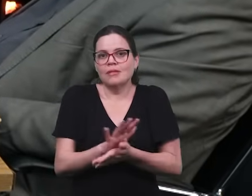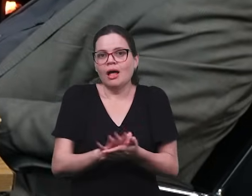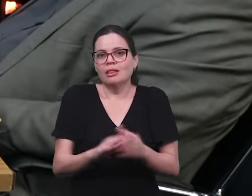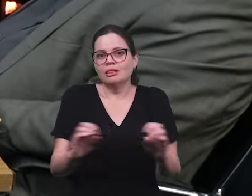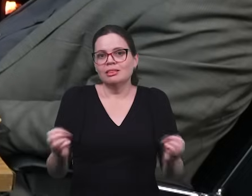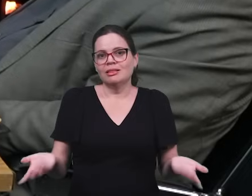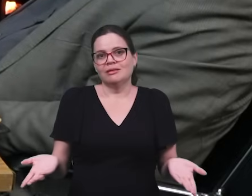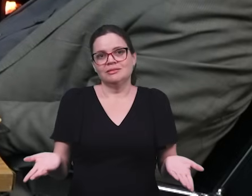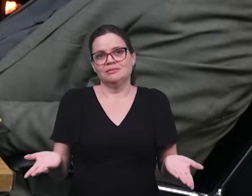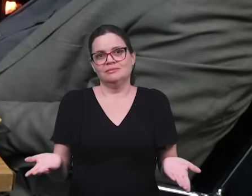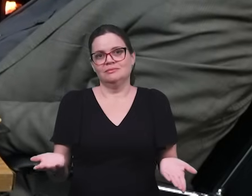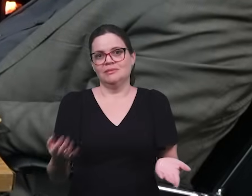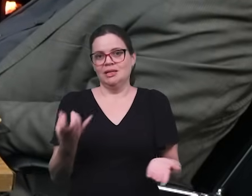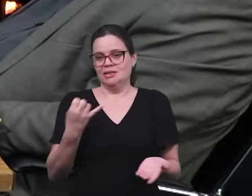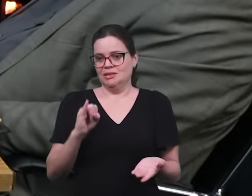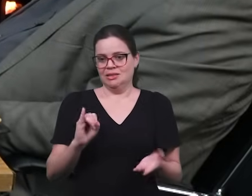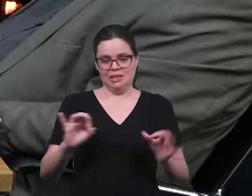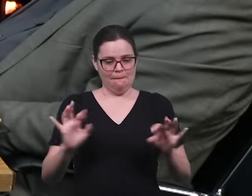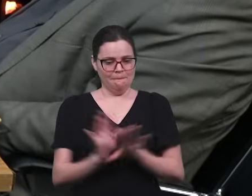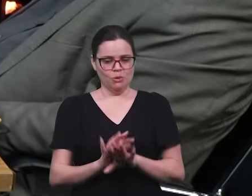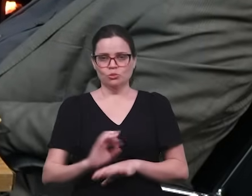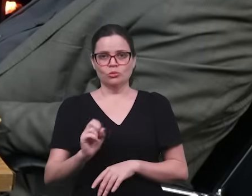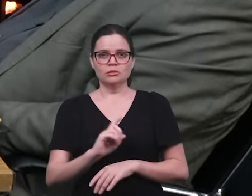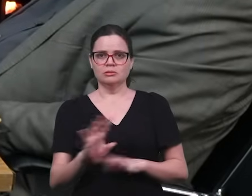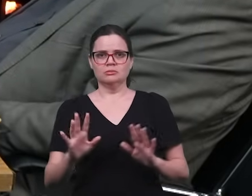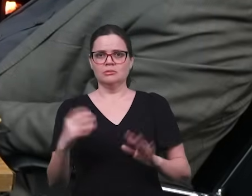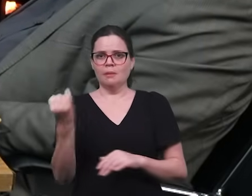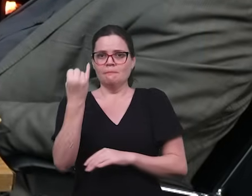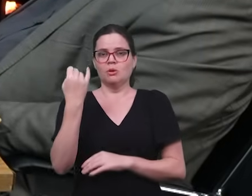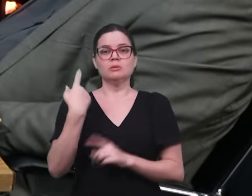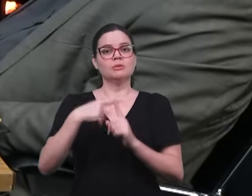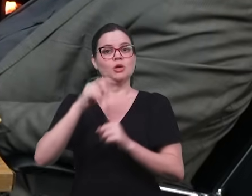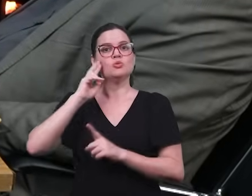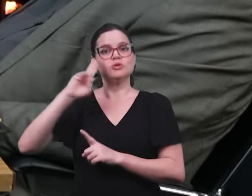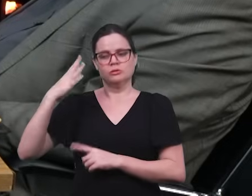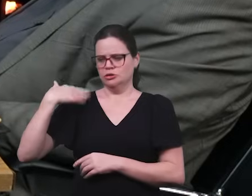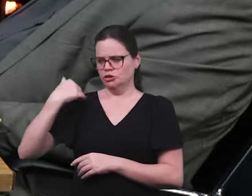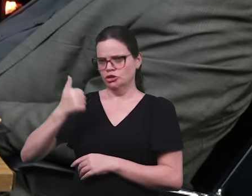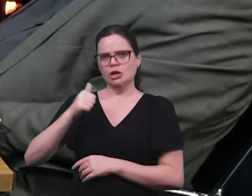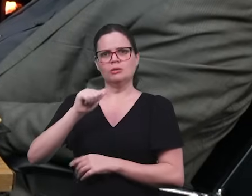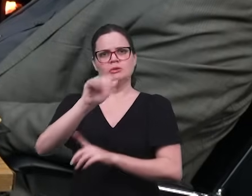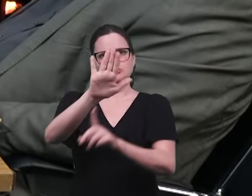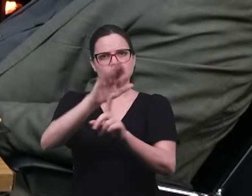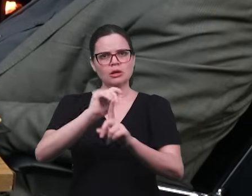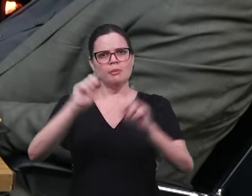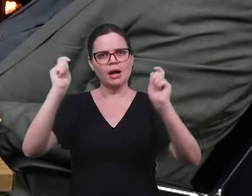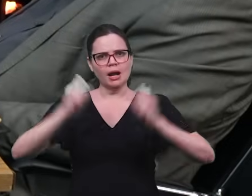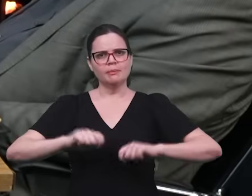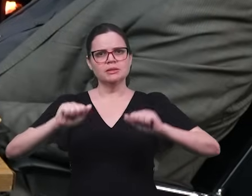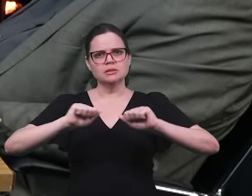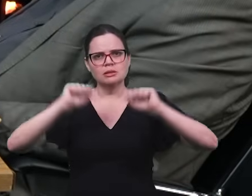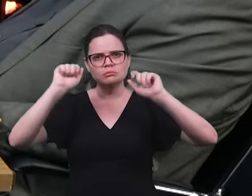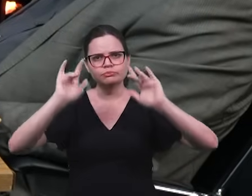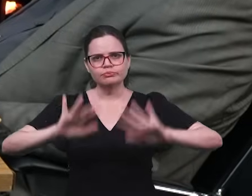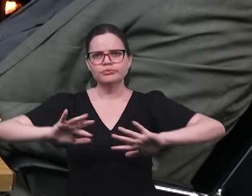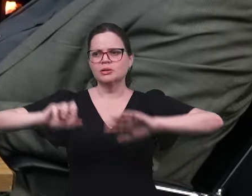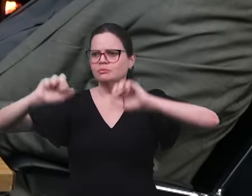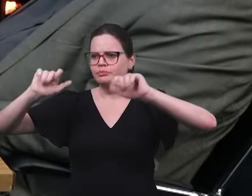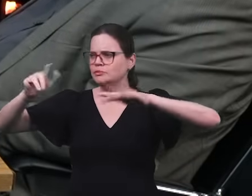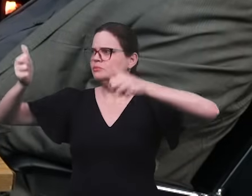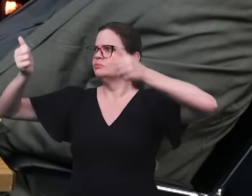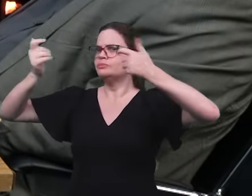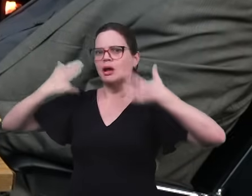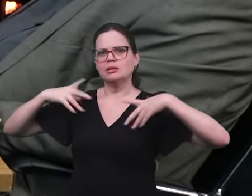preparo ou não tem, isso não importa para o Senhor, mas ele que chama, ele capacita e ele dá dons espirituais. Então,